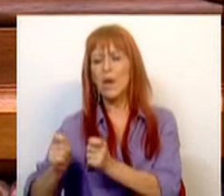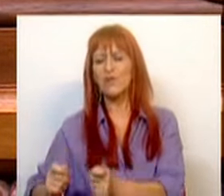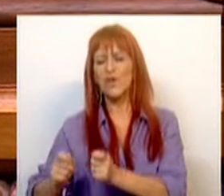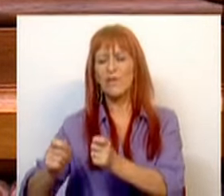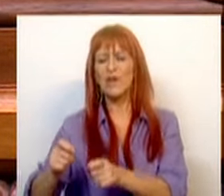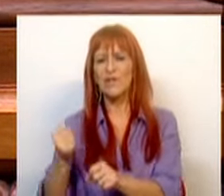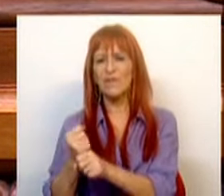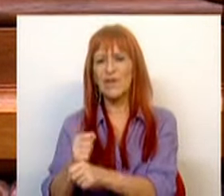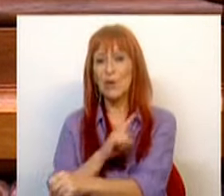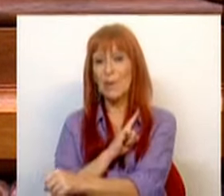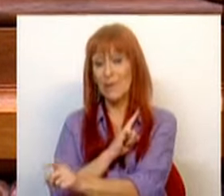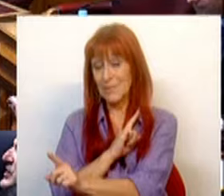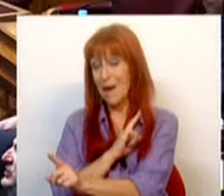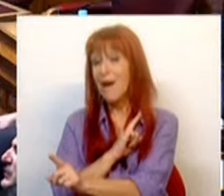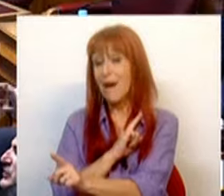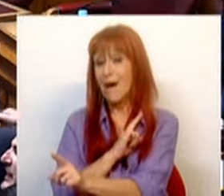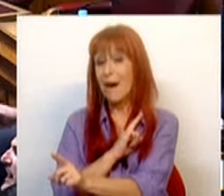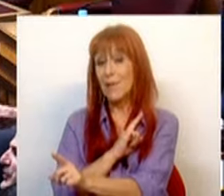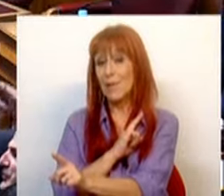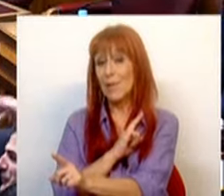serviços privados.